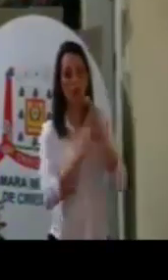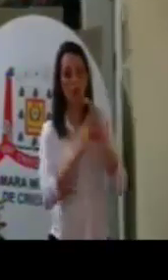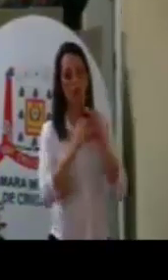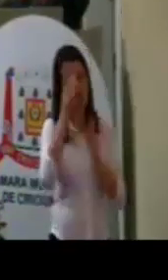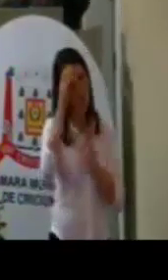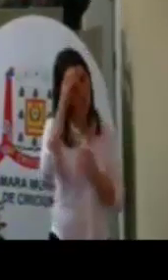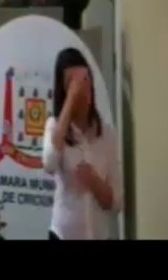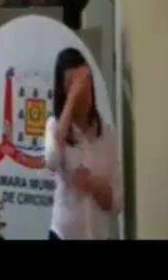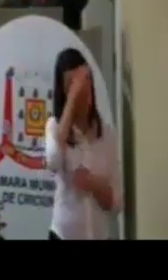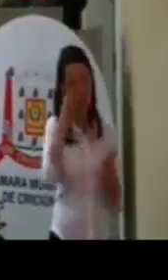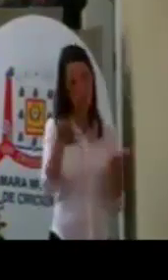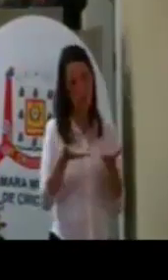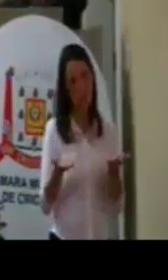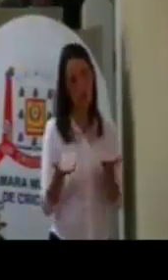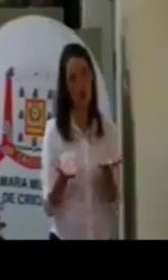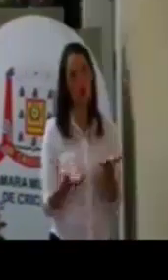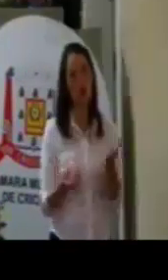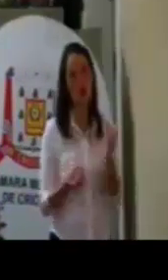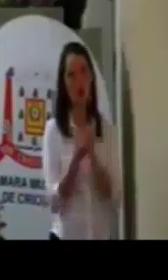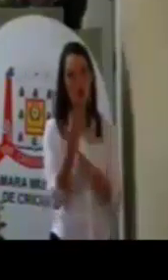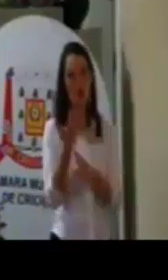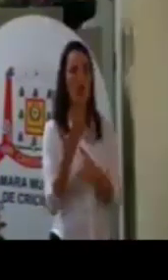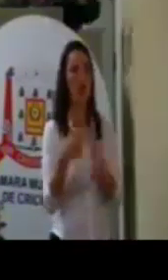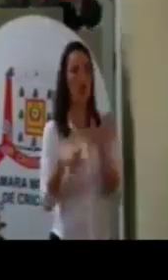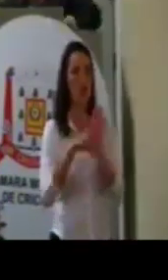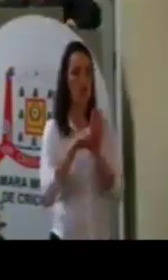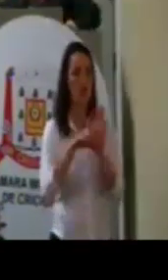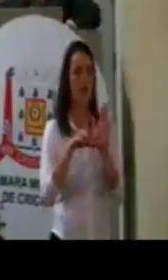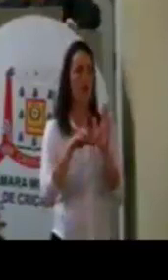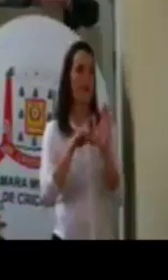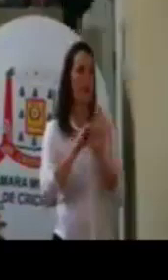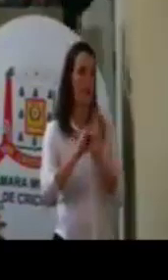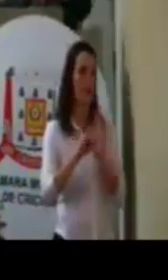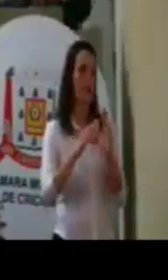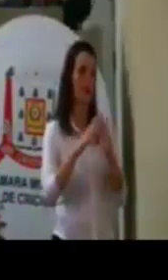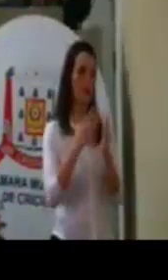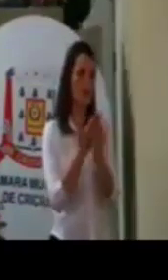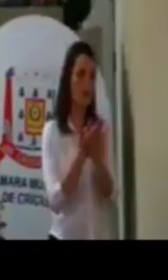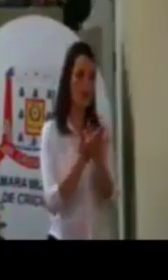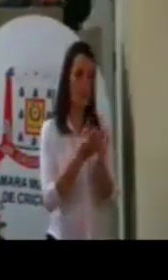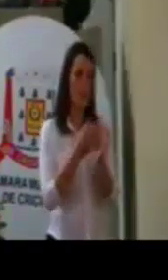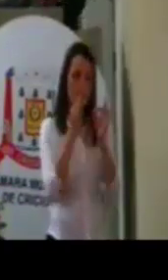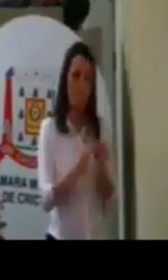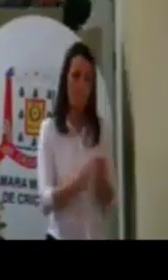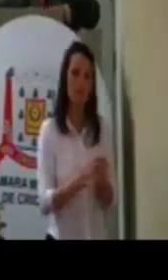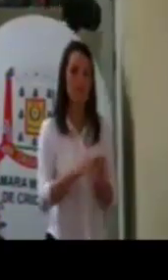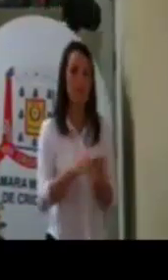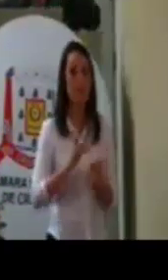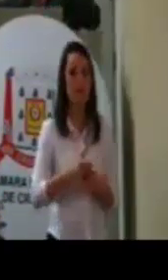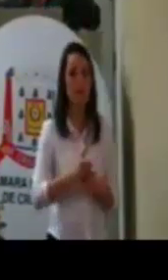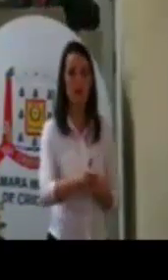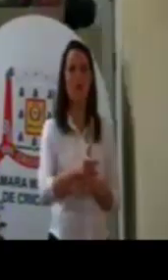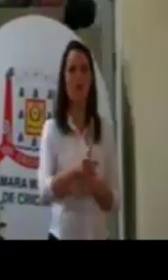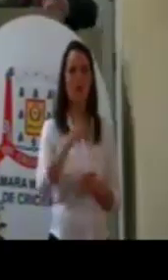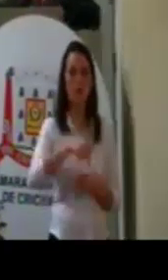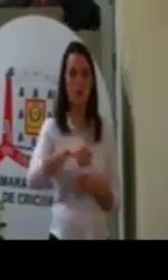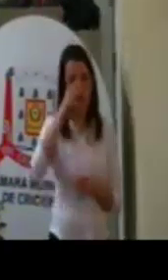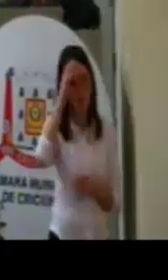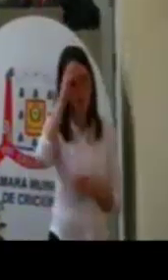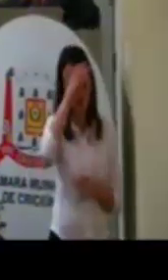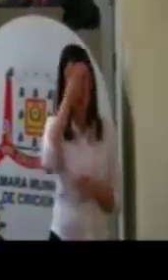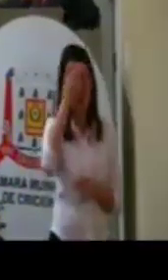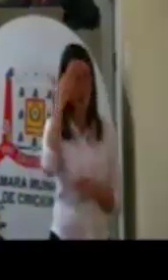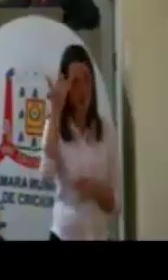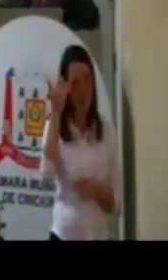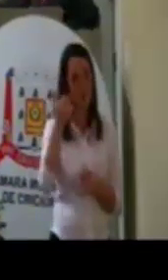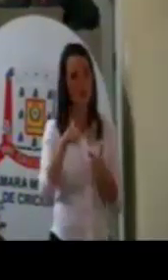mais alto neste dia de hoje, implantando de forma definitiva, e haveremos de ver,